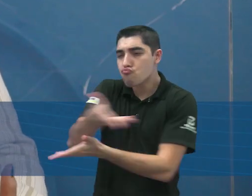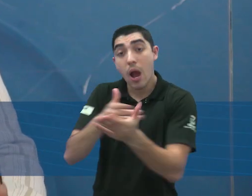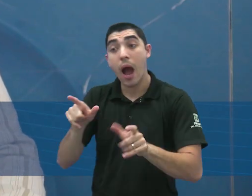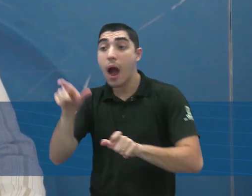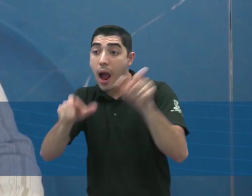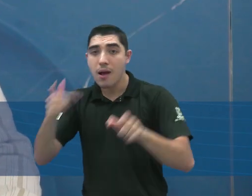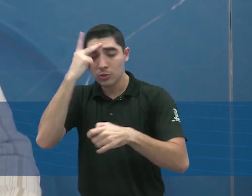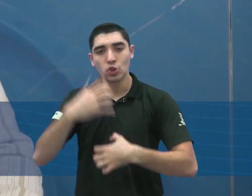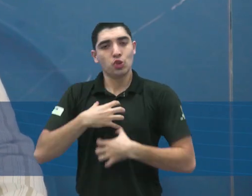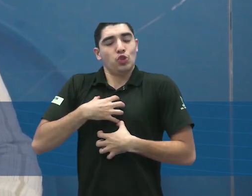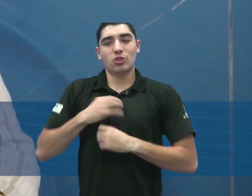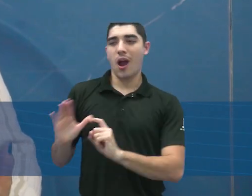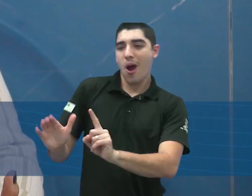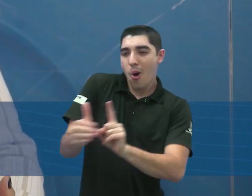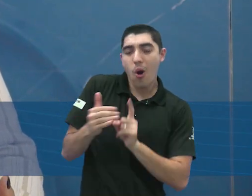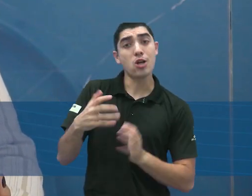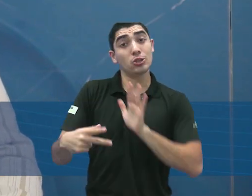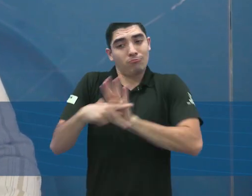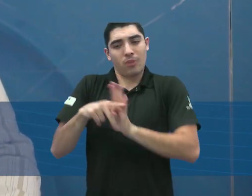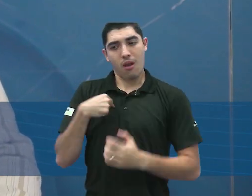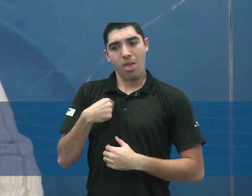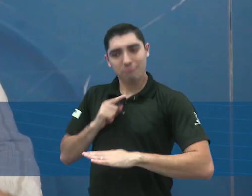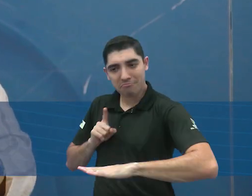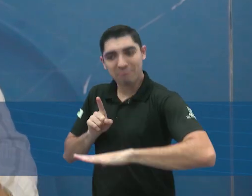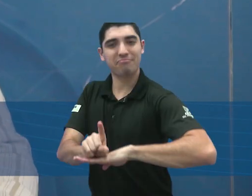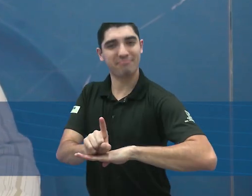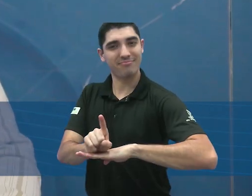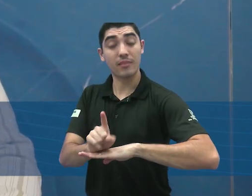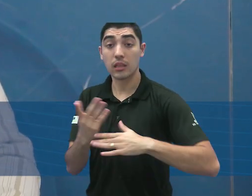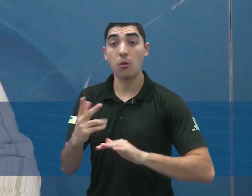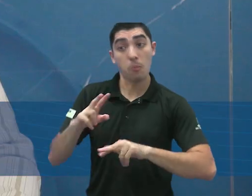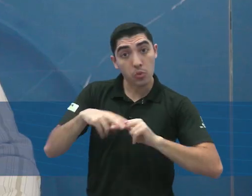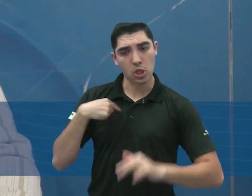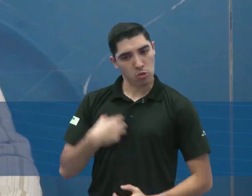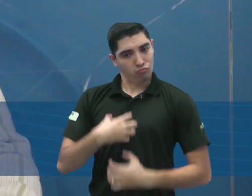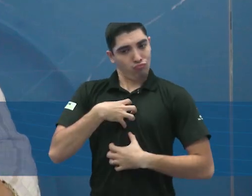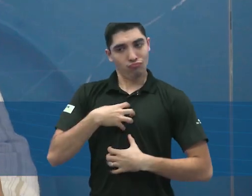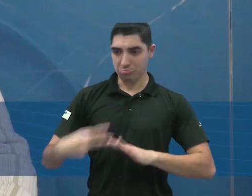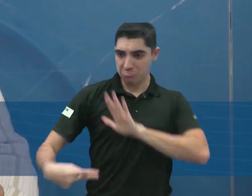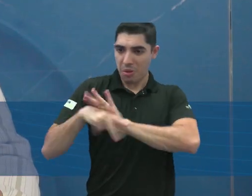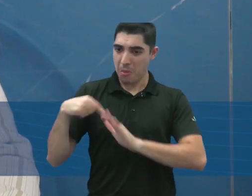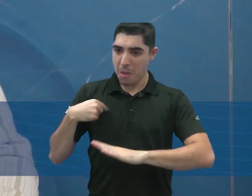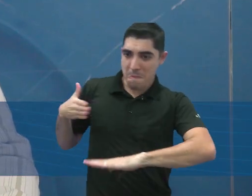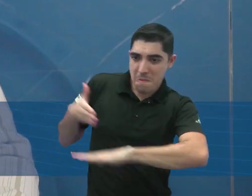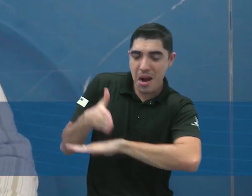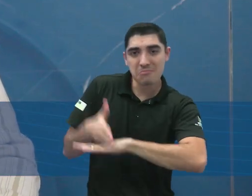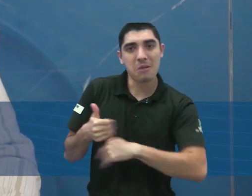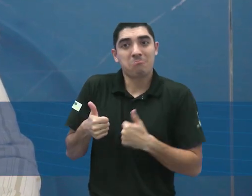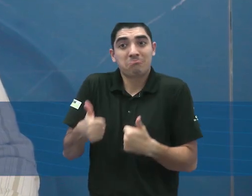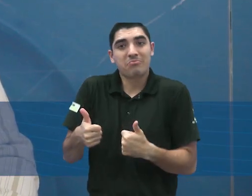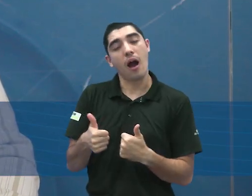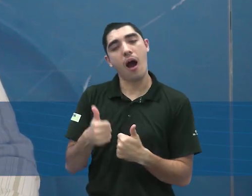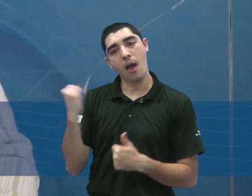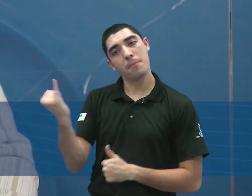sentir acolhidas, né, pertencentes também. Eu acho que essa questão do pertencimento também dentro do que faz e por que faz, eu acho que faz muito